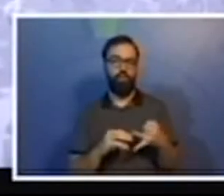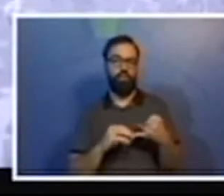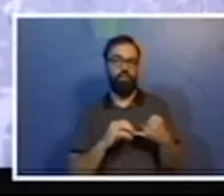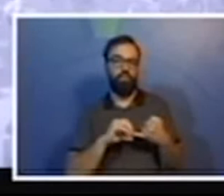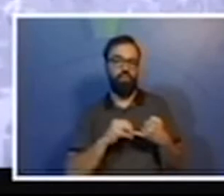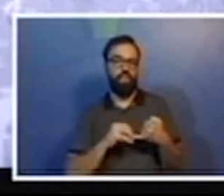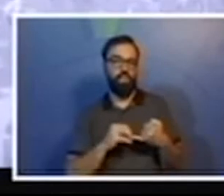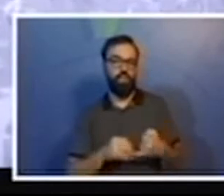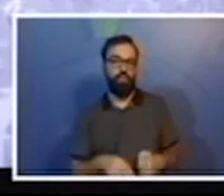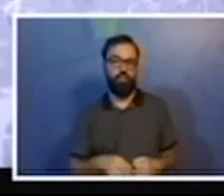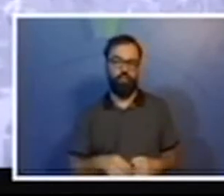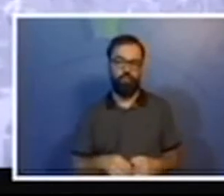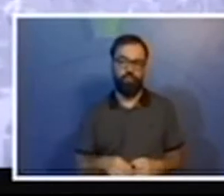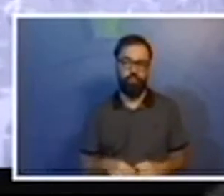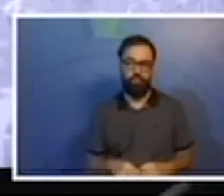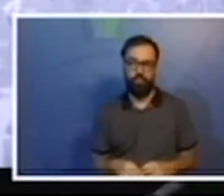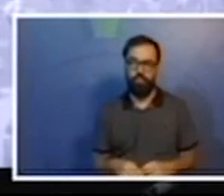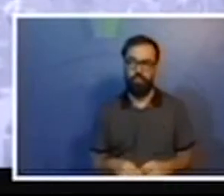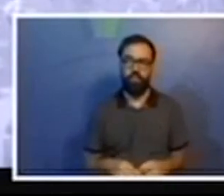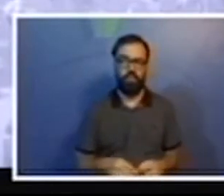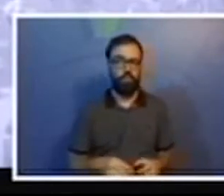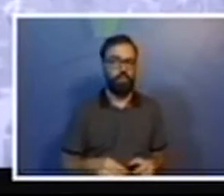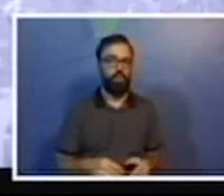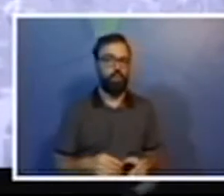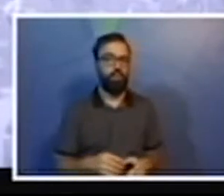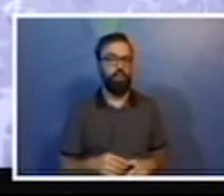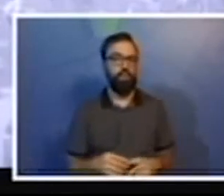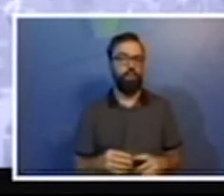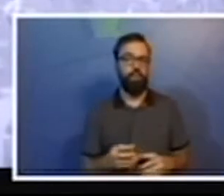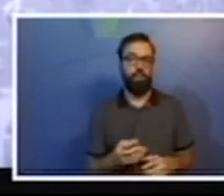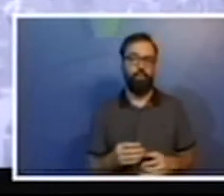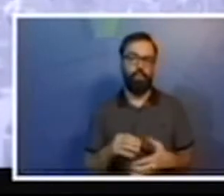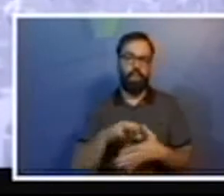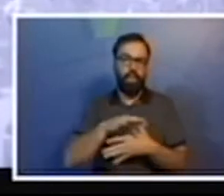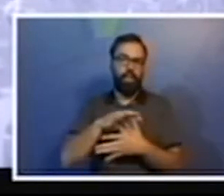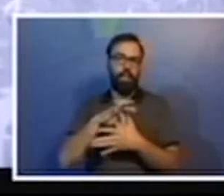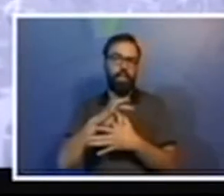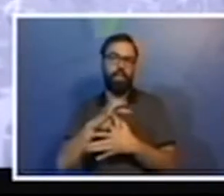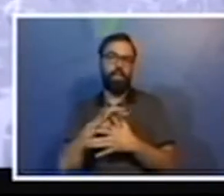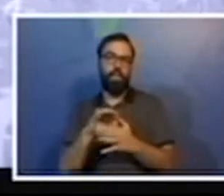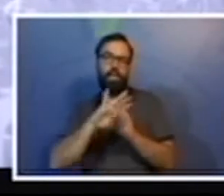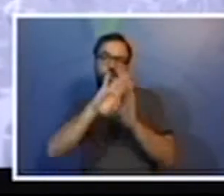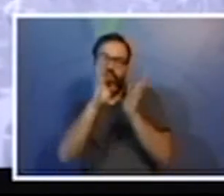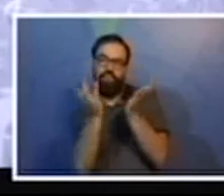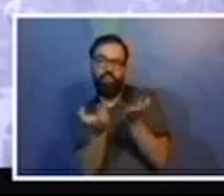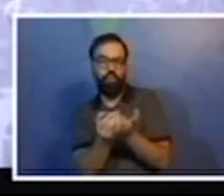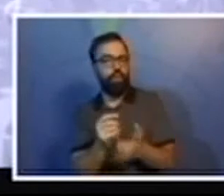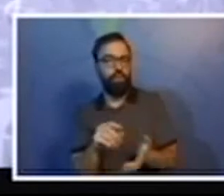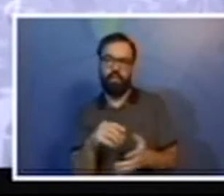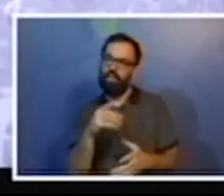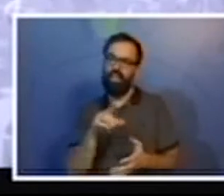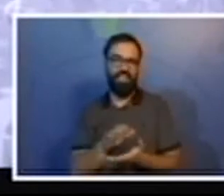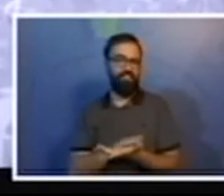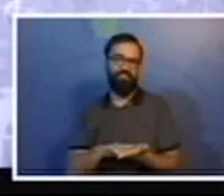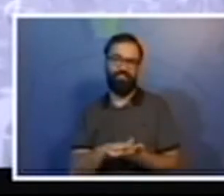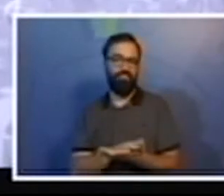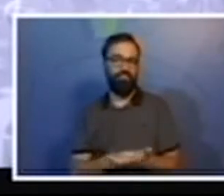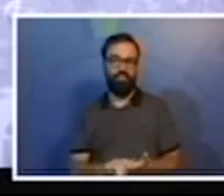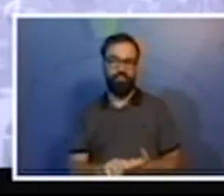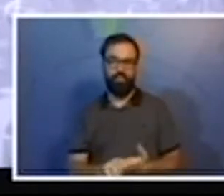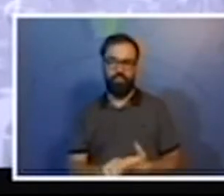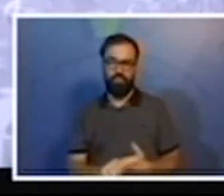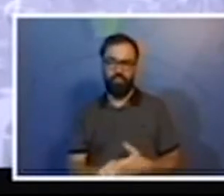secos fruto Seco não acumula substância suculenta carinhosa ao seu redor e de forma diferente